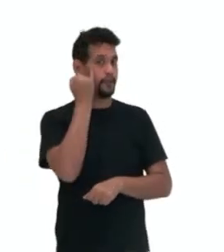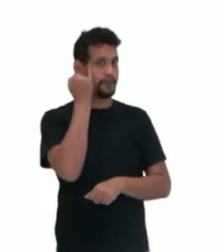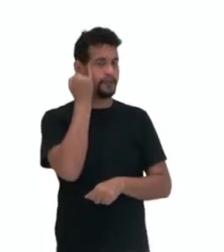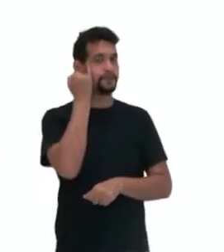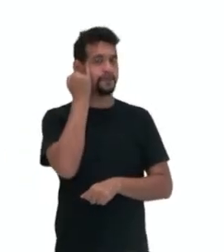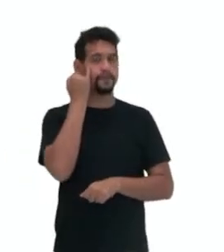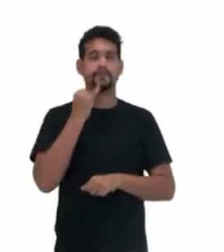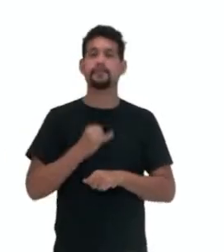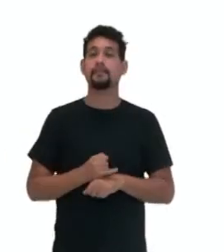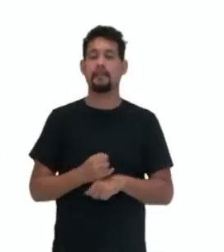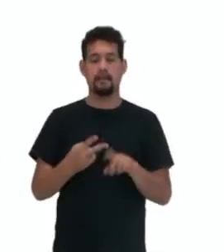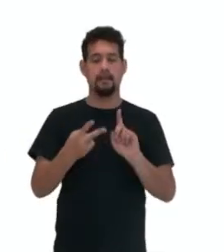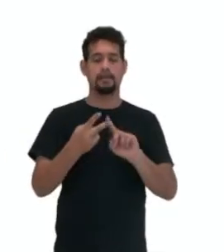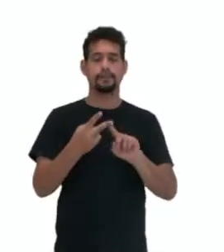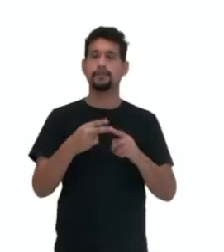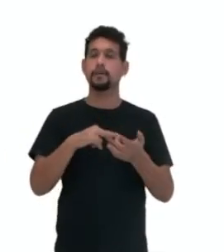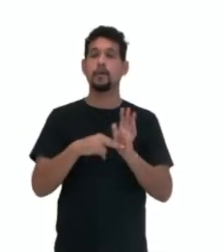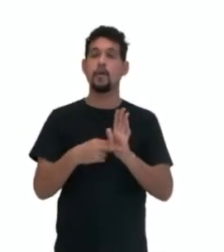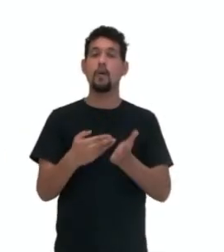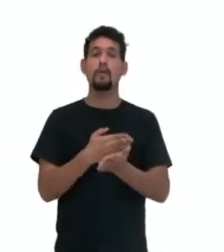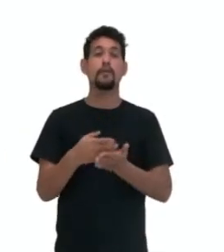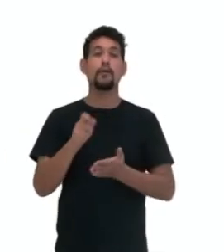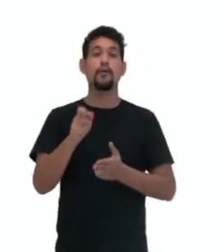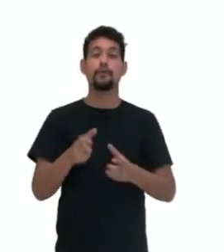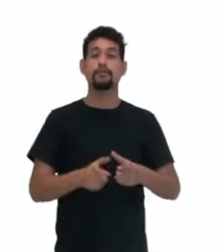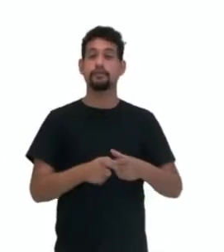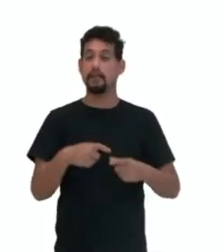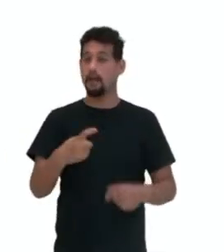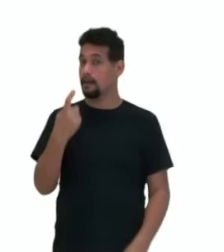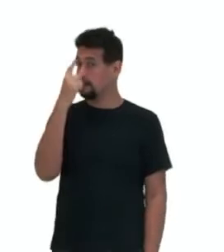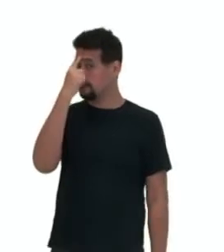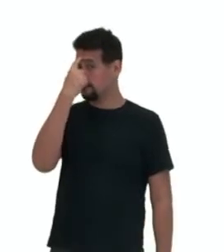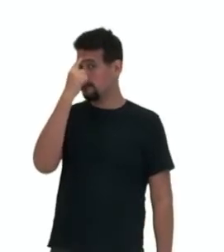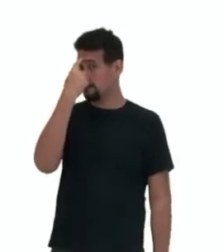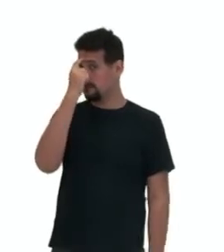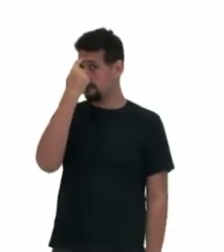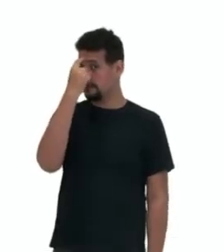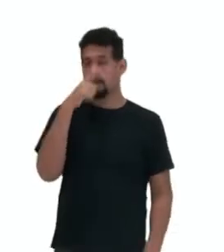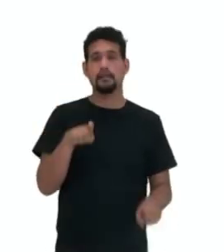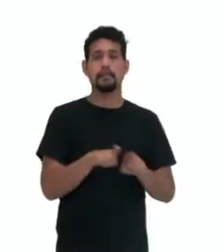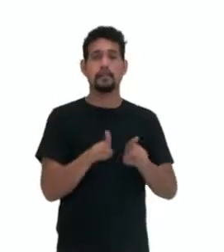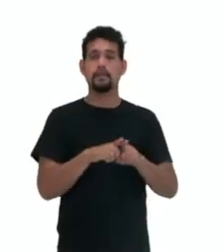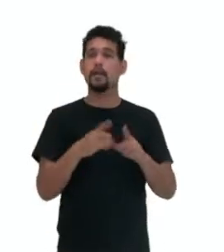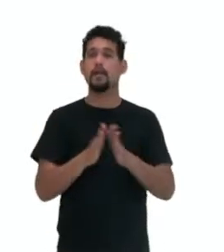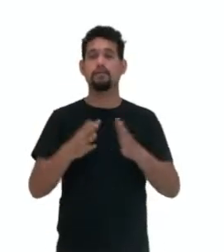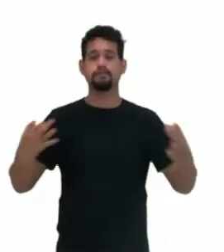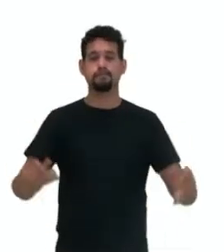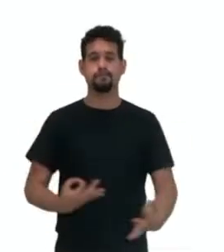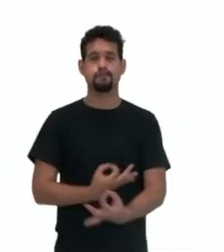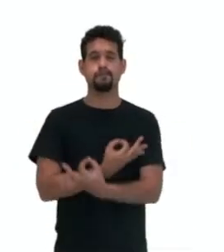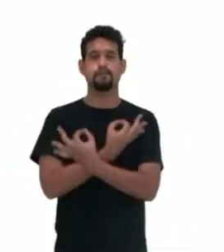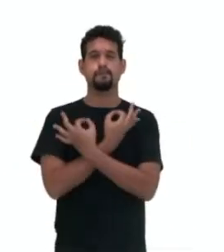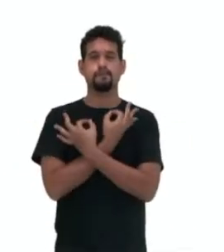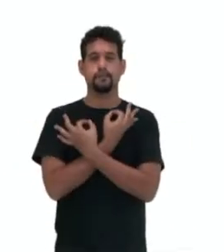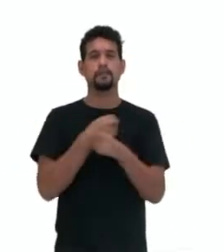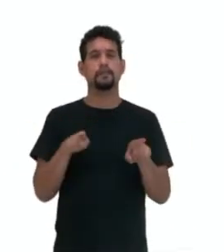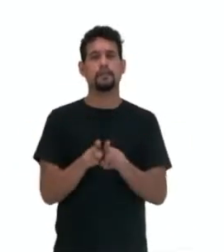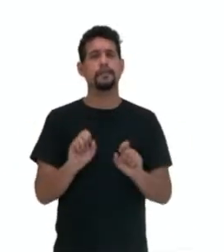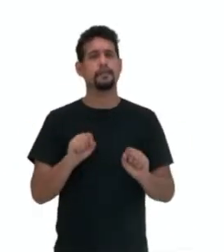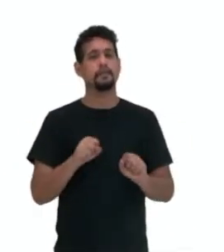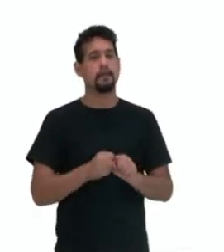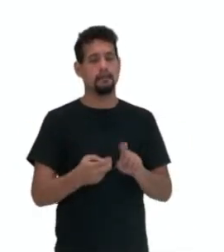como. A segunda é que ela surgiu na Índia, onde ela era praticada pelos monges budistas. Então, a